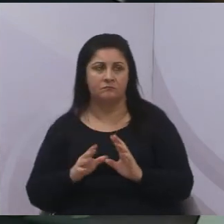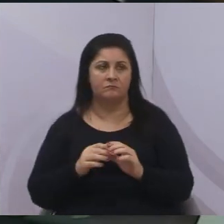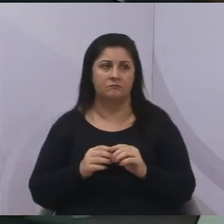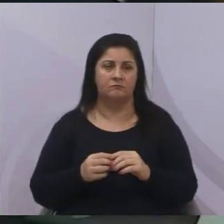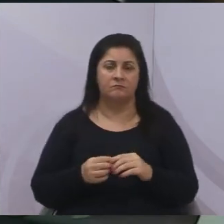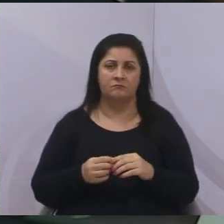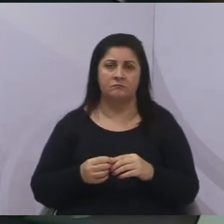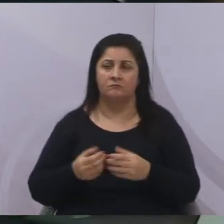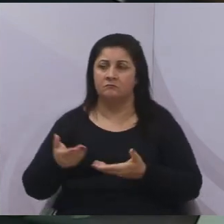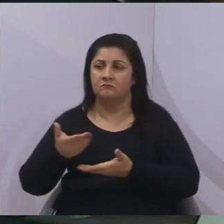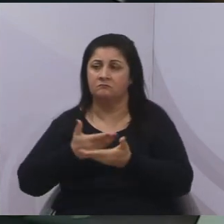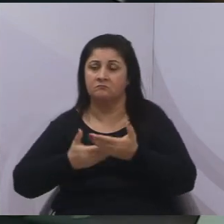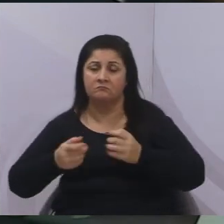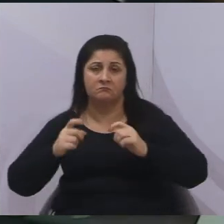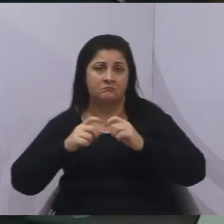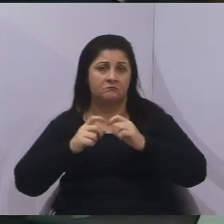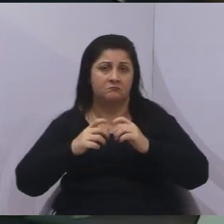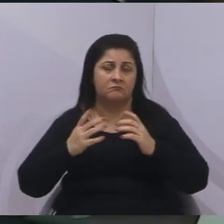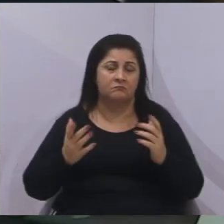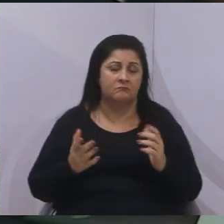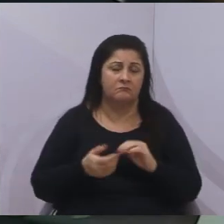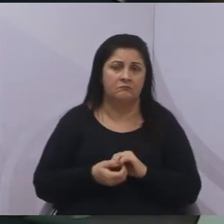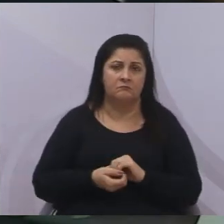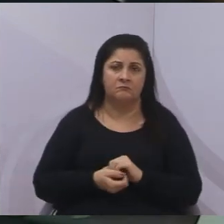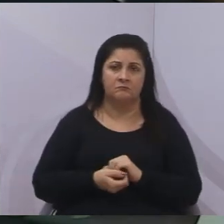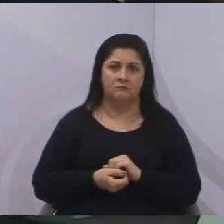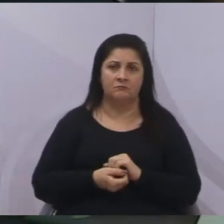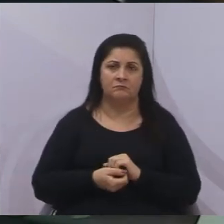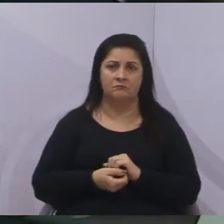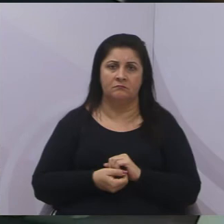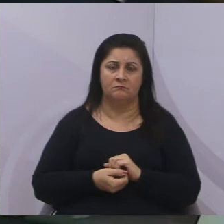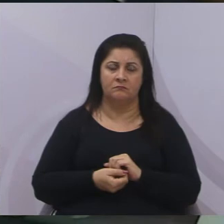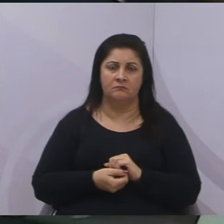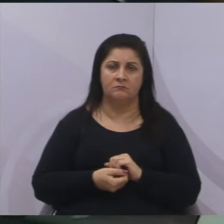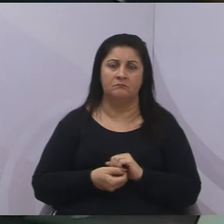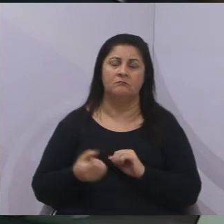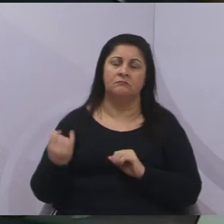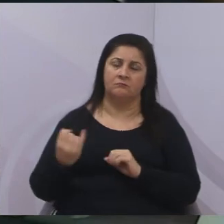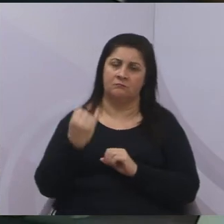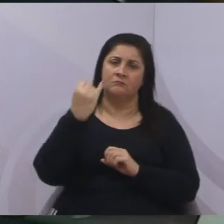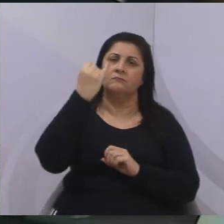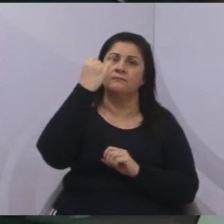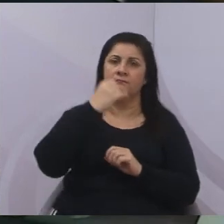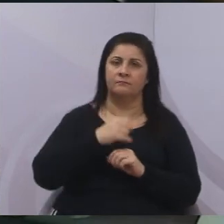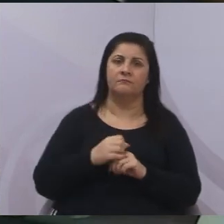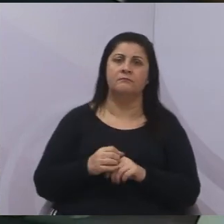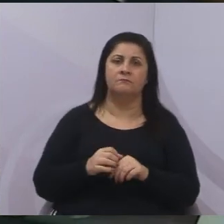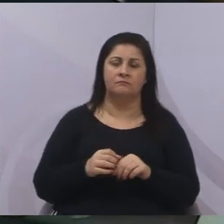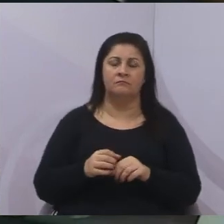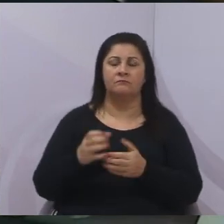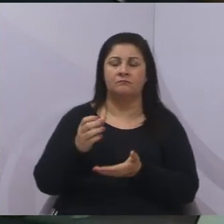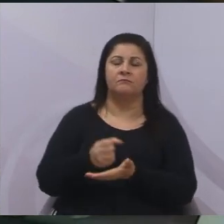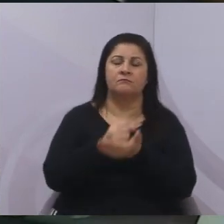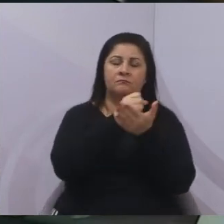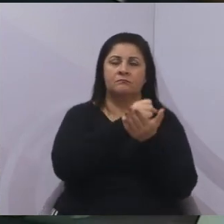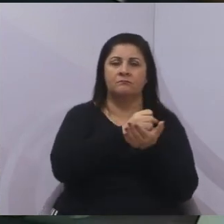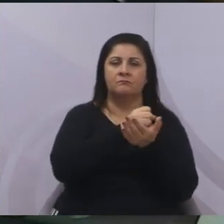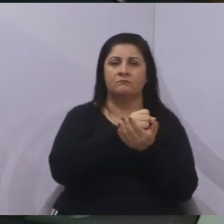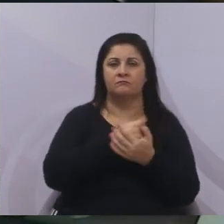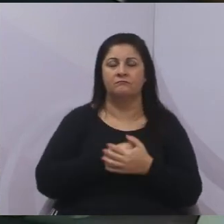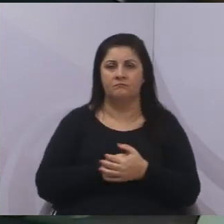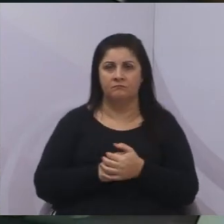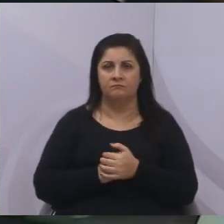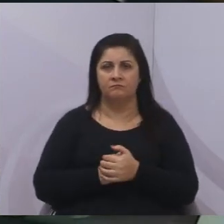um atendimento médico onde ela vai. Então, isso é muito importante, salvar uma vida.